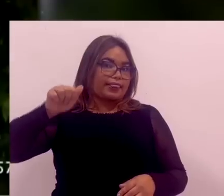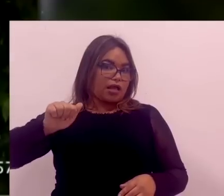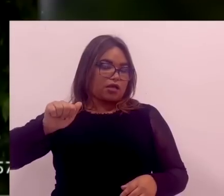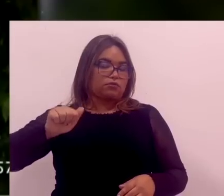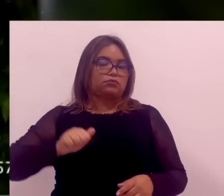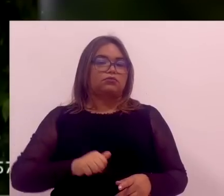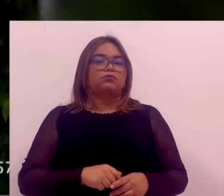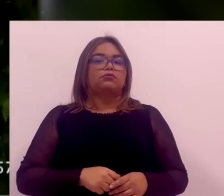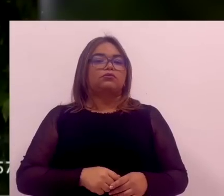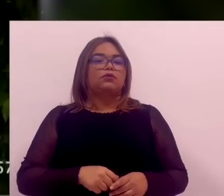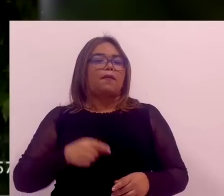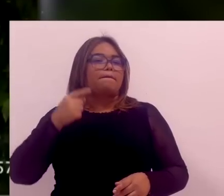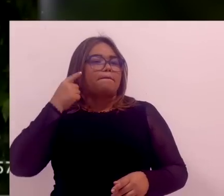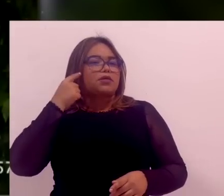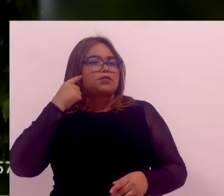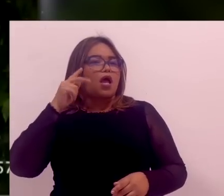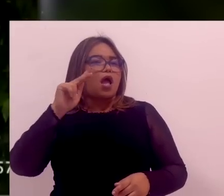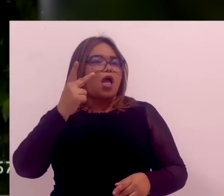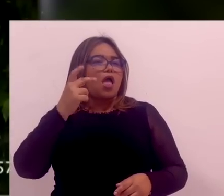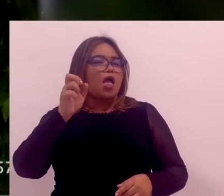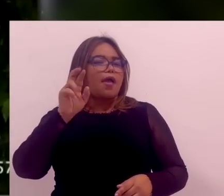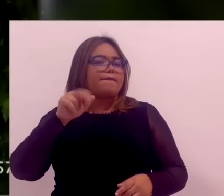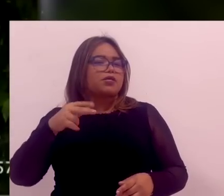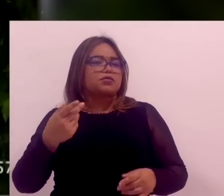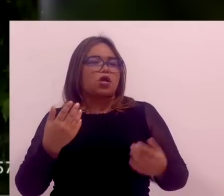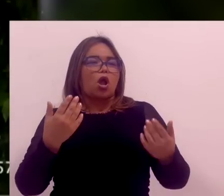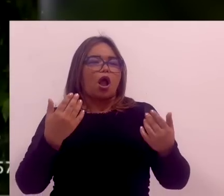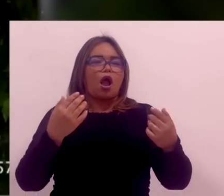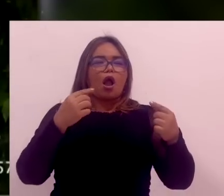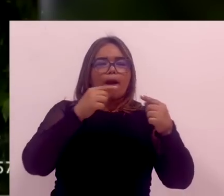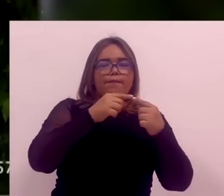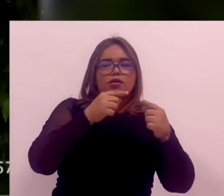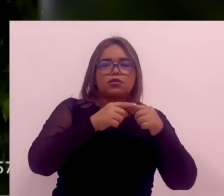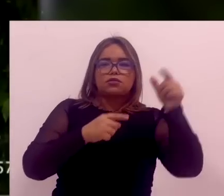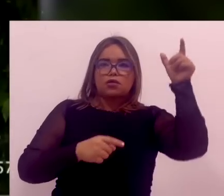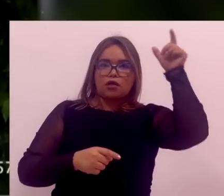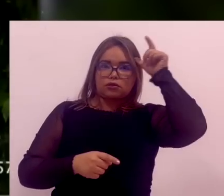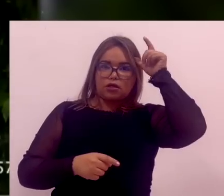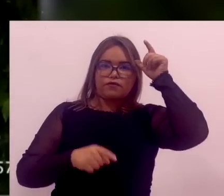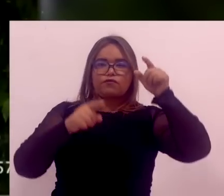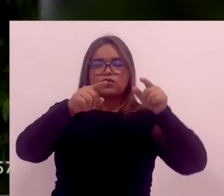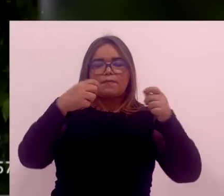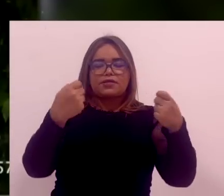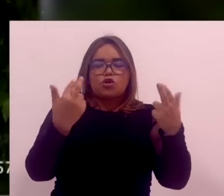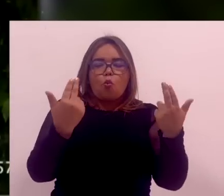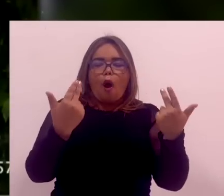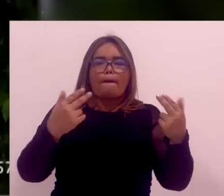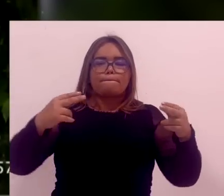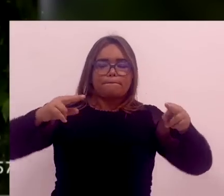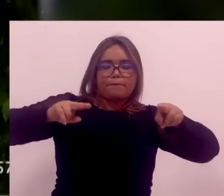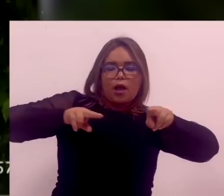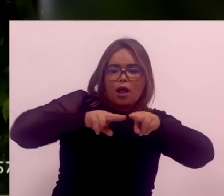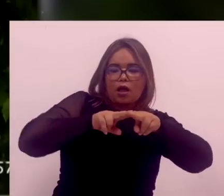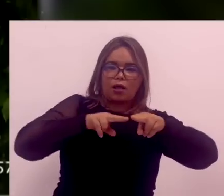Blavatsky liga Hermes e Satanás. Você tem que montar o quebra-cabeça.